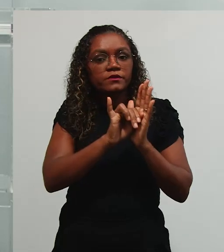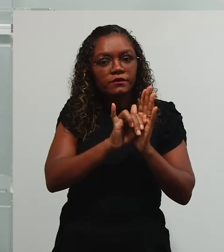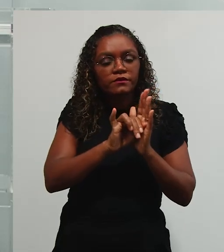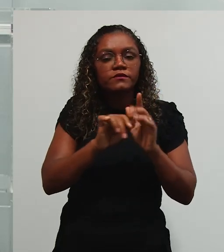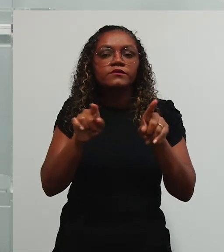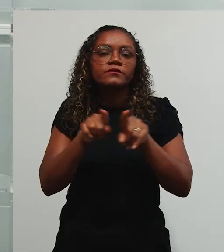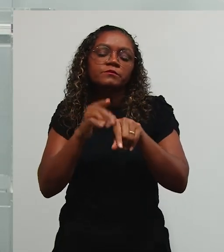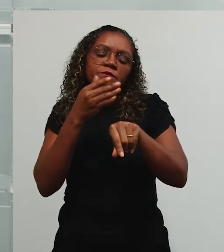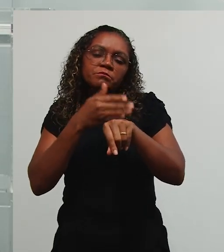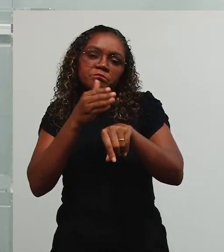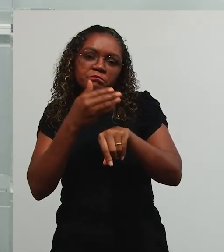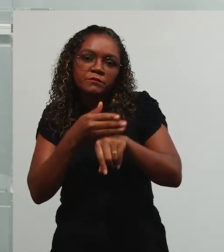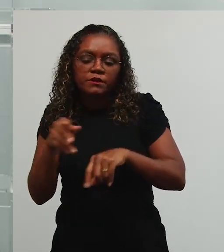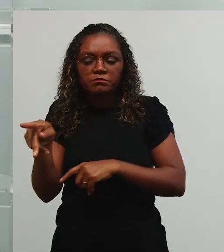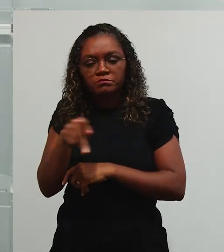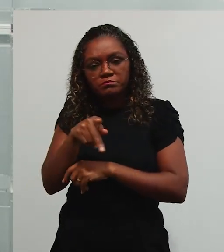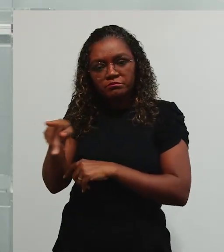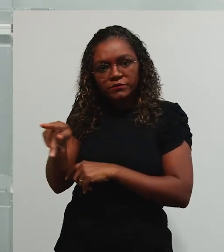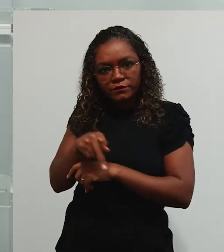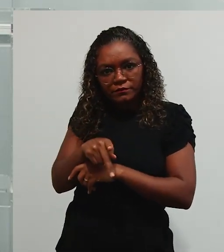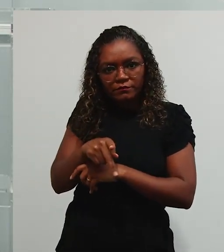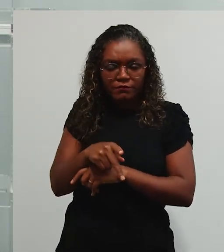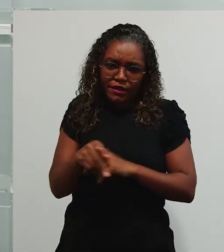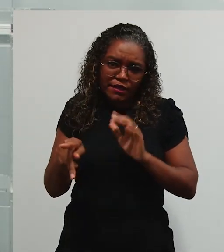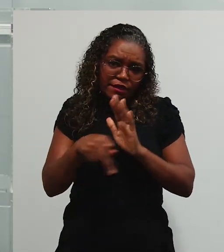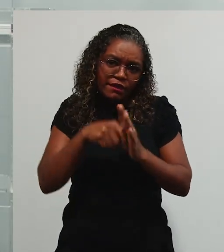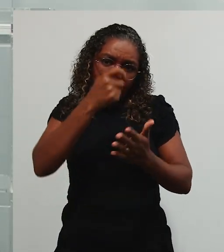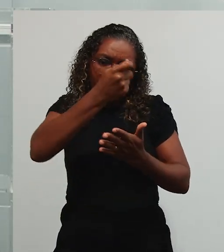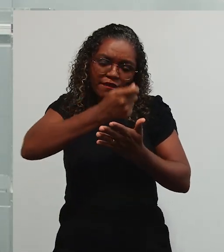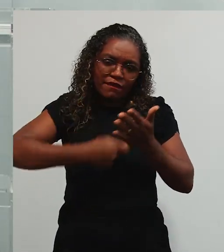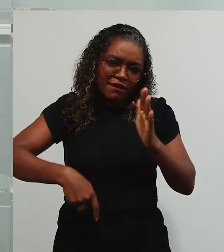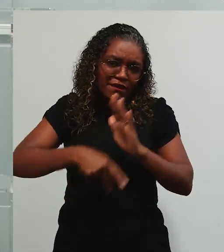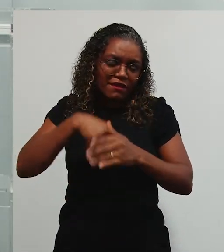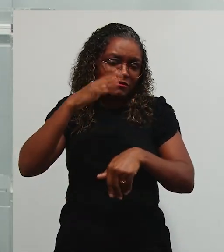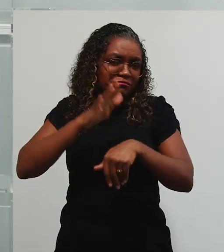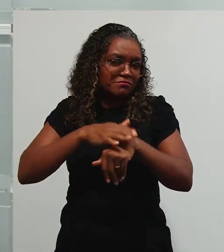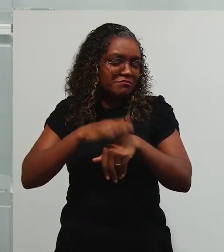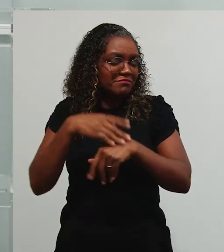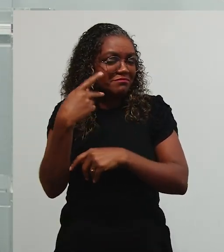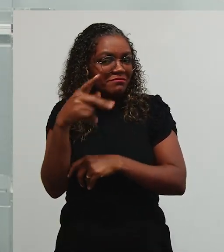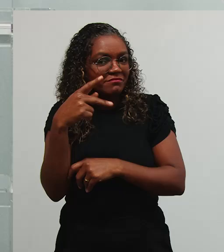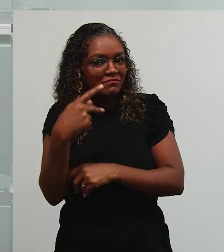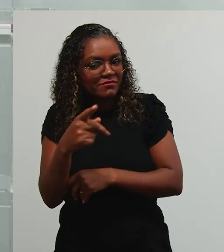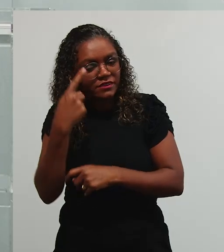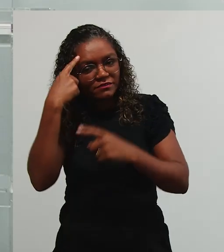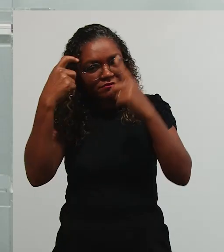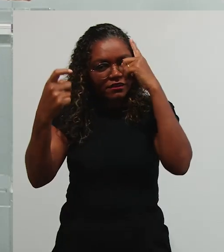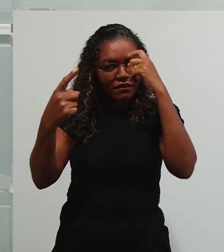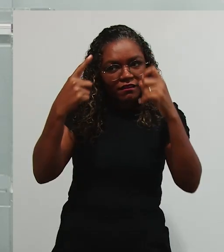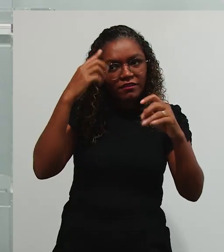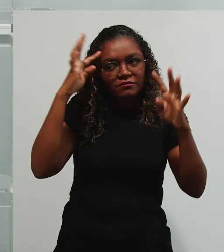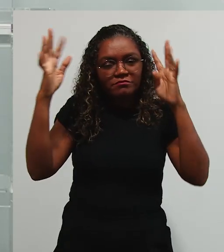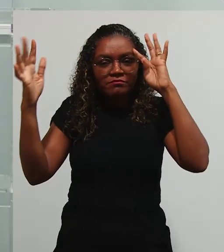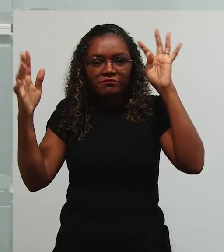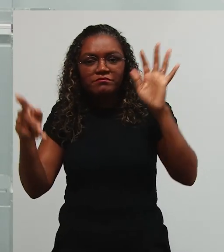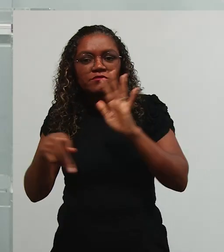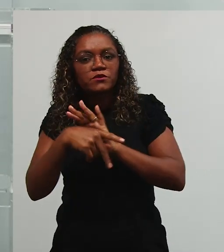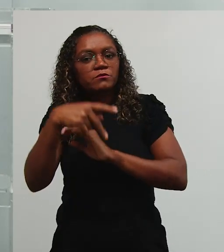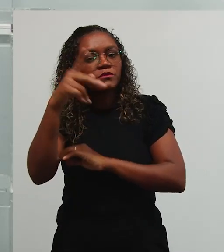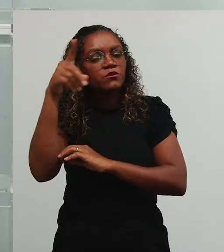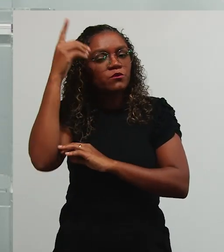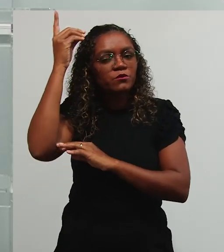prática docente. E aí a redação é sua, né? Aí vem a sua criatividade, aí vem o seu dom, aí vem a